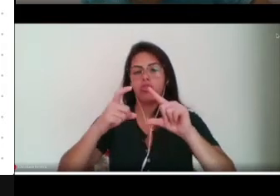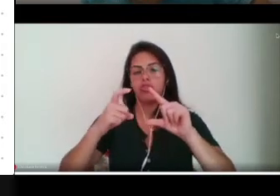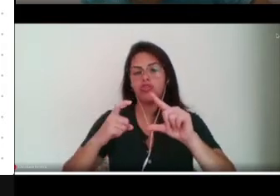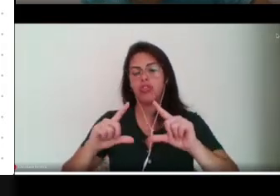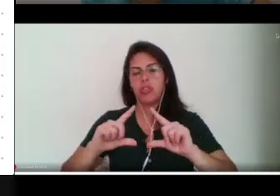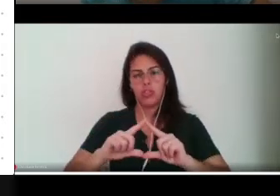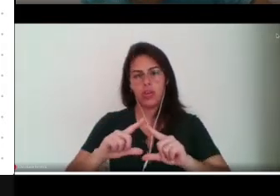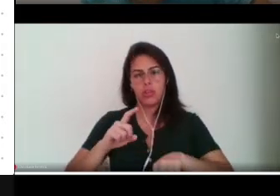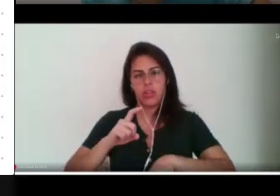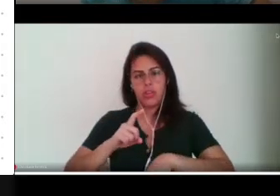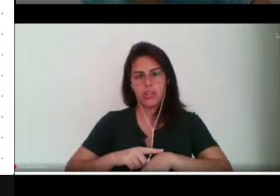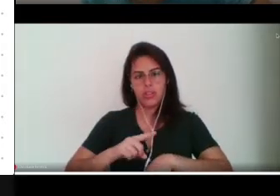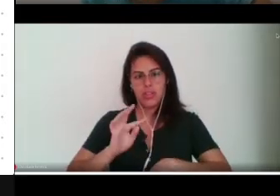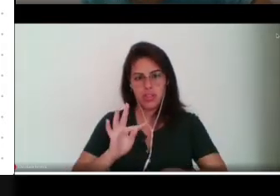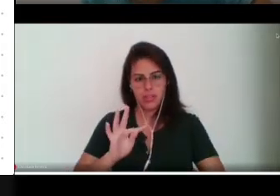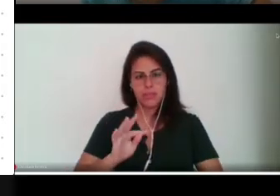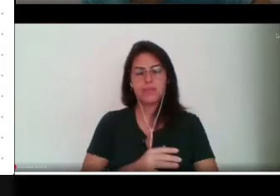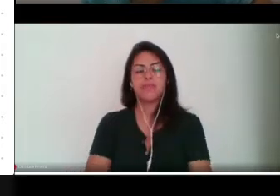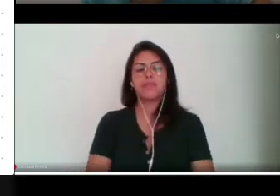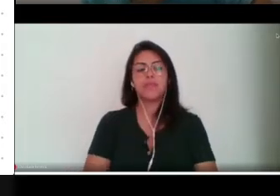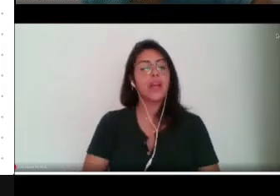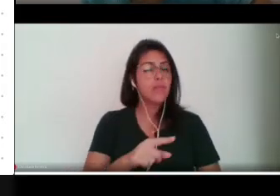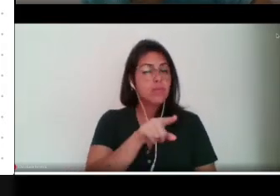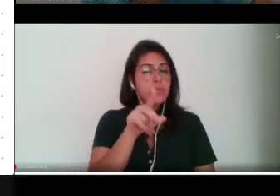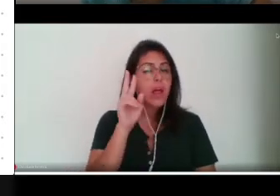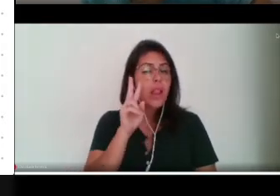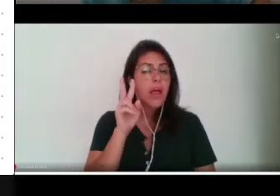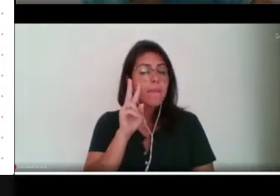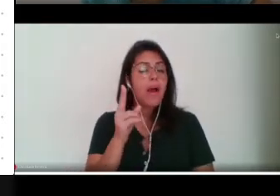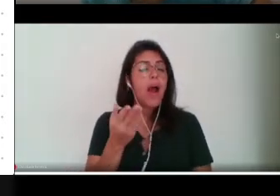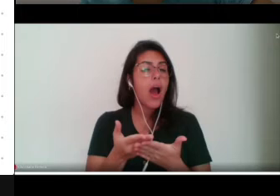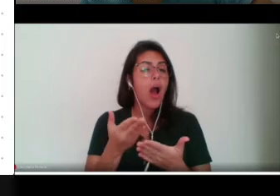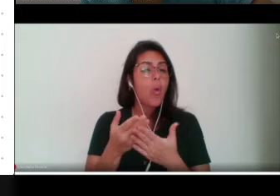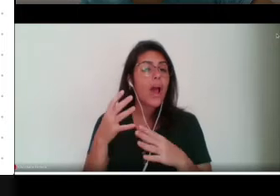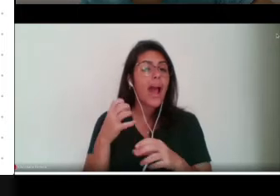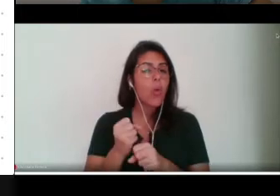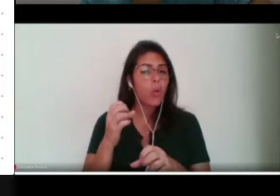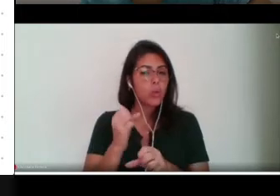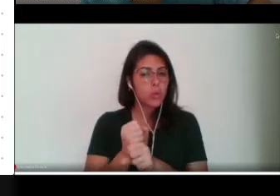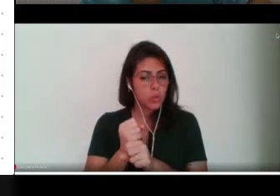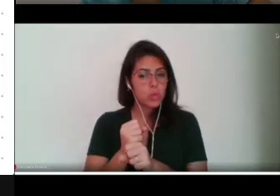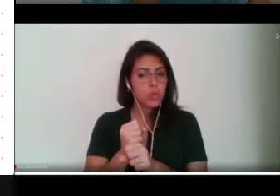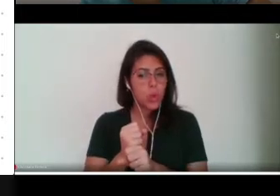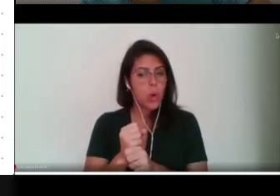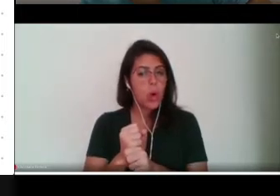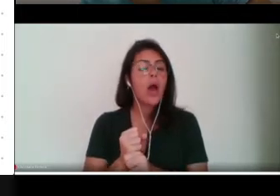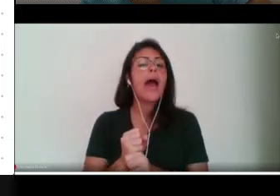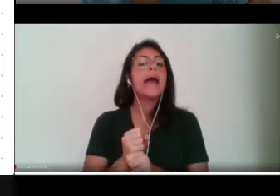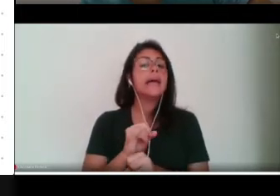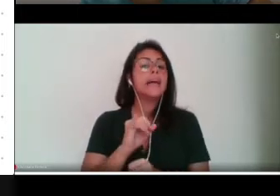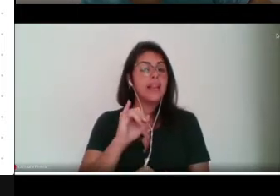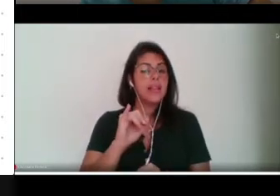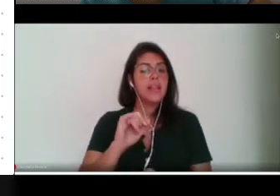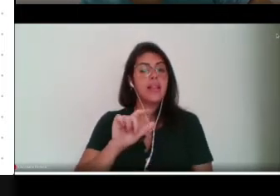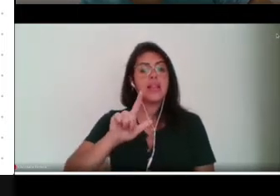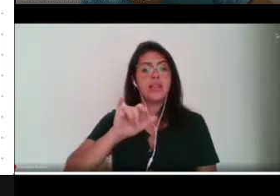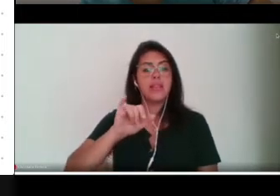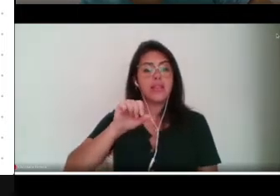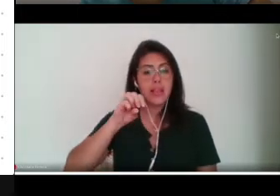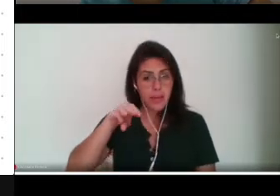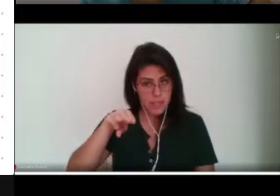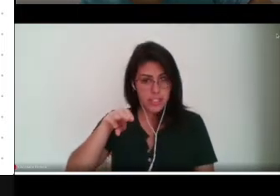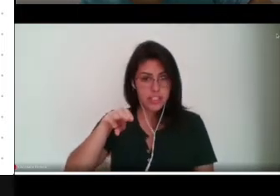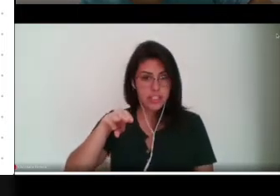pego o limite, né, quando o ΔT tende a 0 né, de ΔX sobre